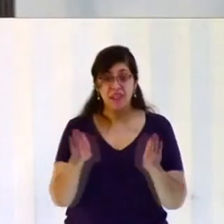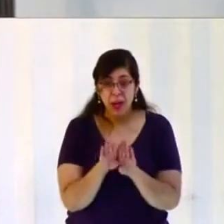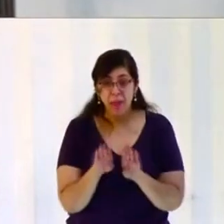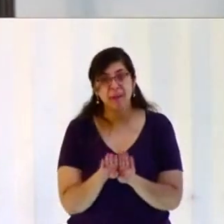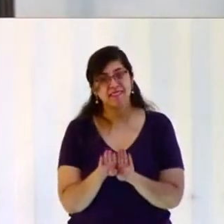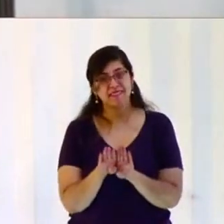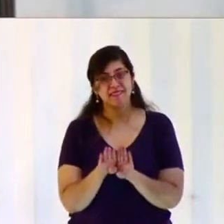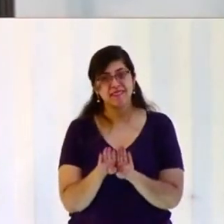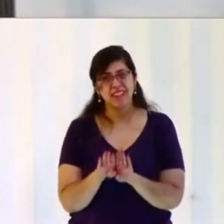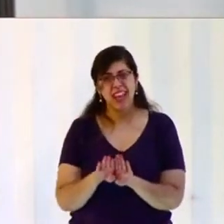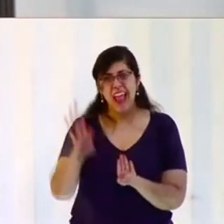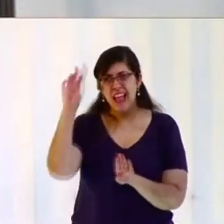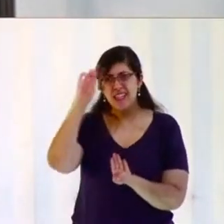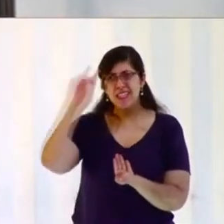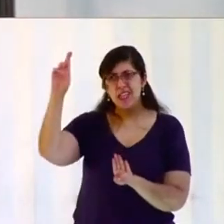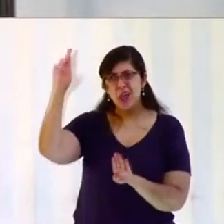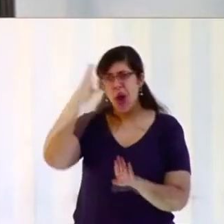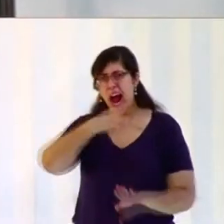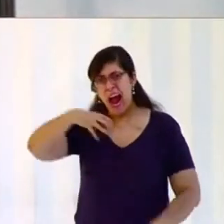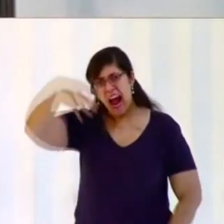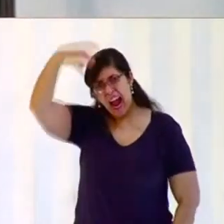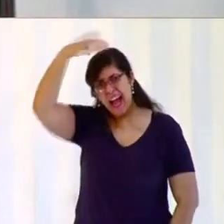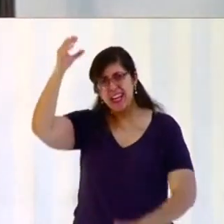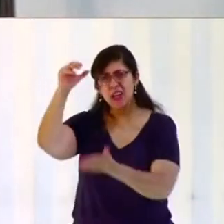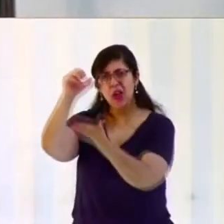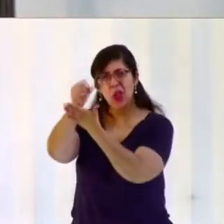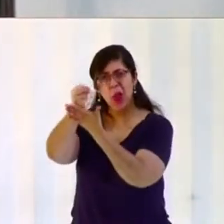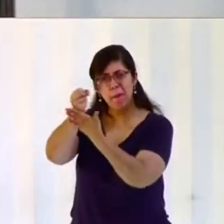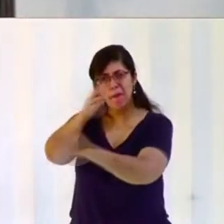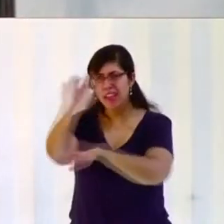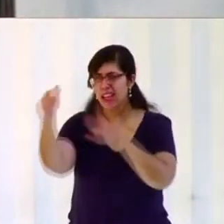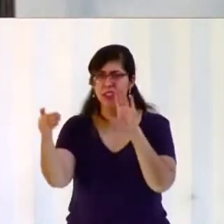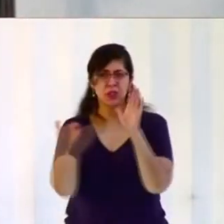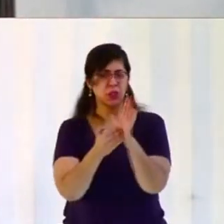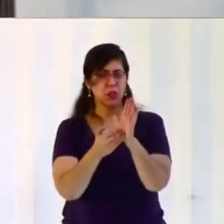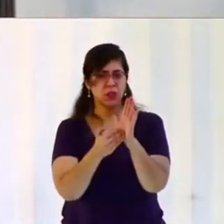absoluto que governa o mundo como um todo tem uma instrução